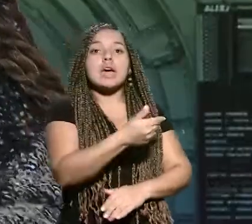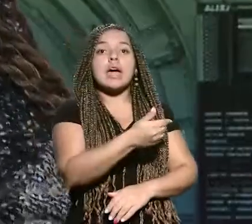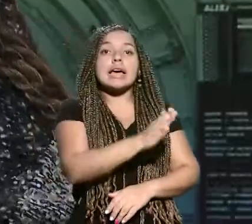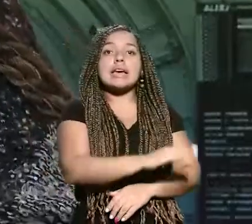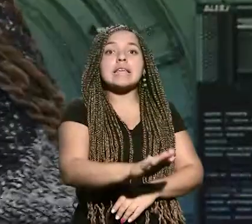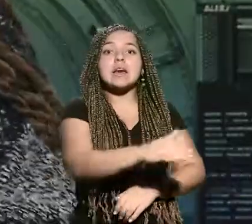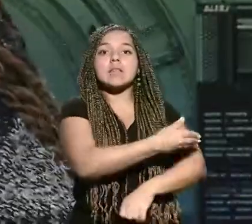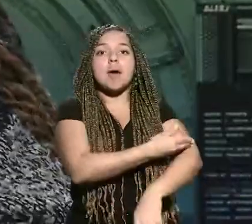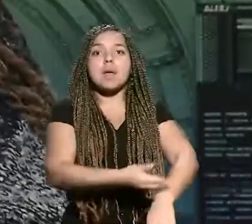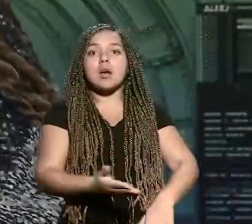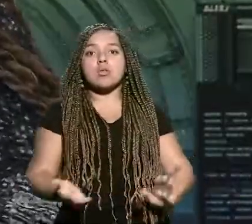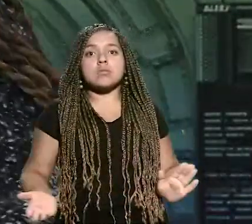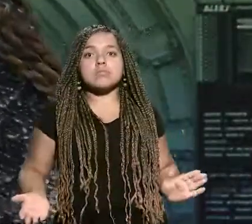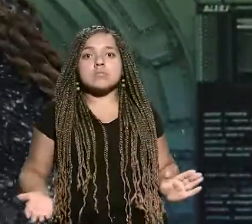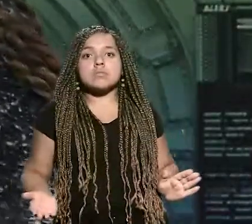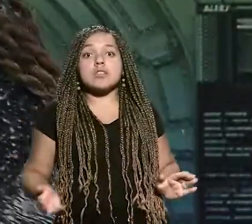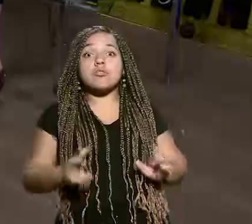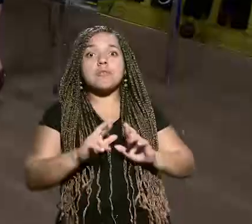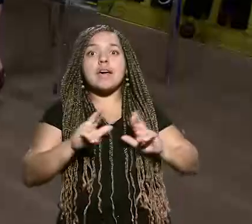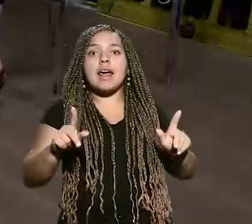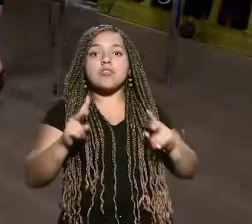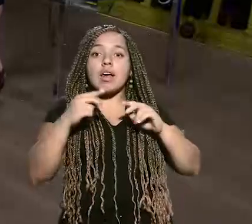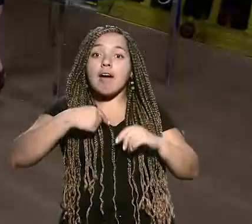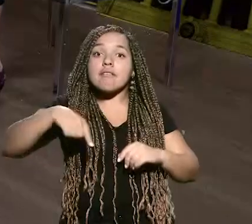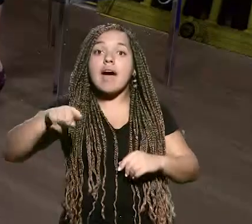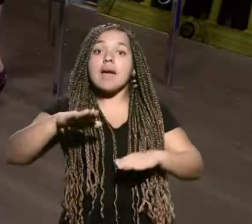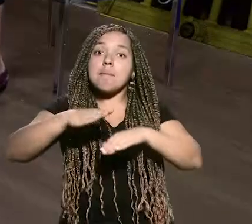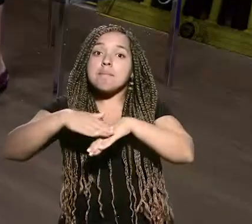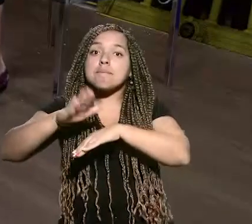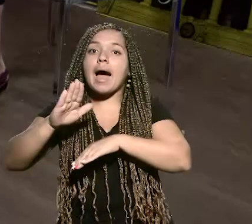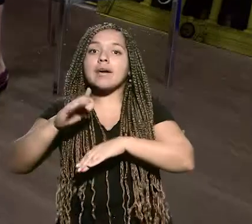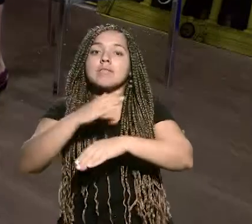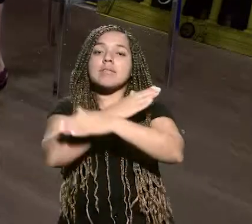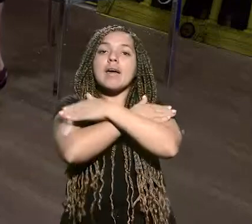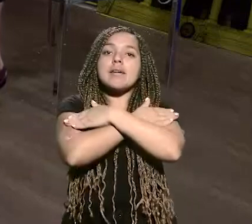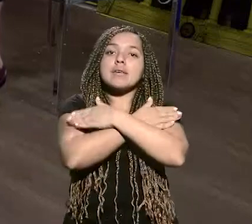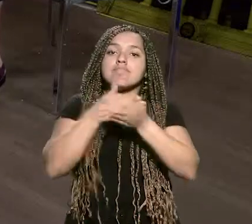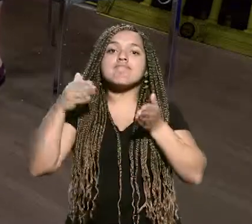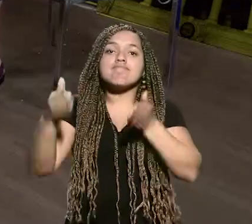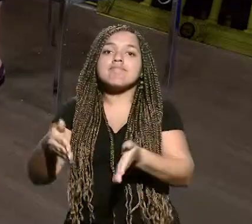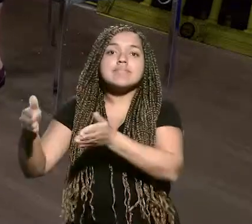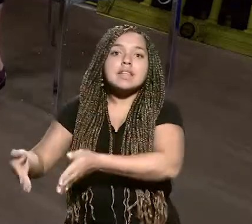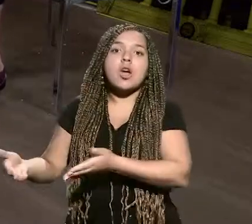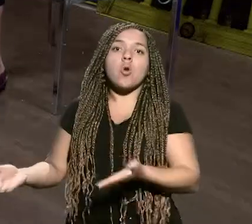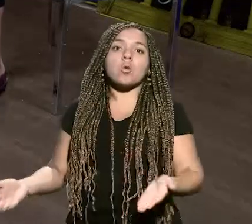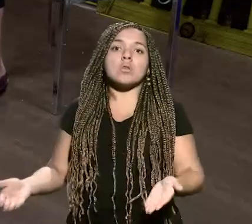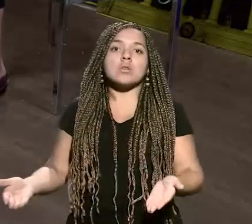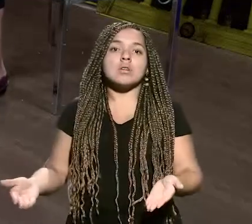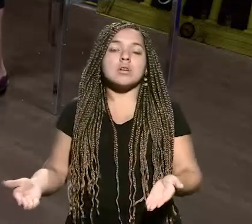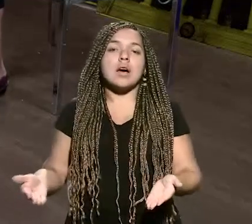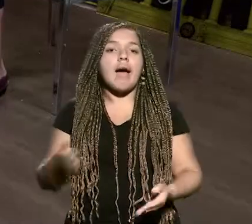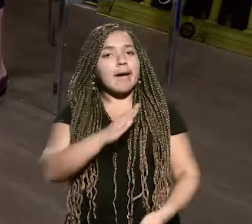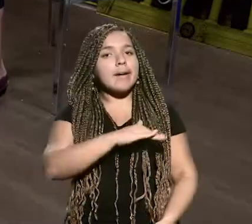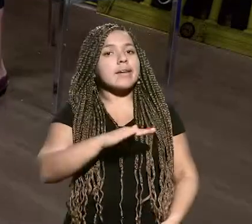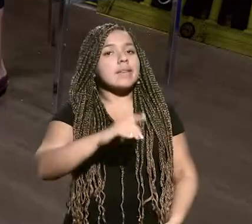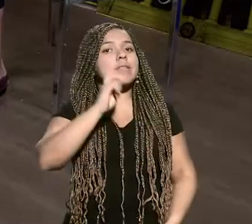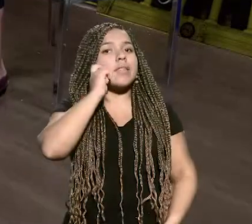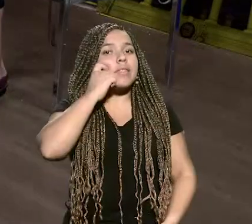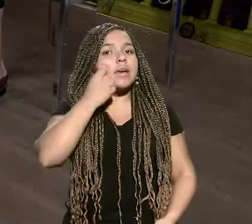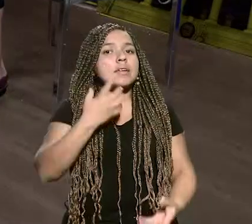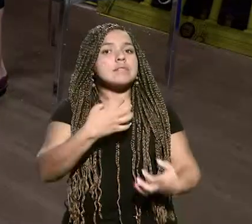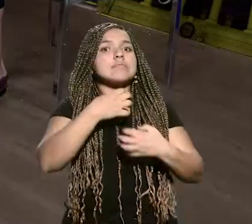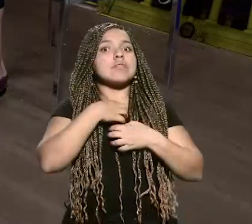país. Isso impacta nas crianças, né? Na minha experiência de escola pública, eu vejo assim,